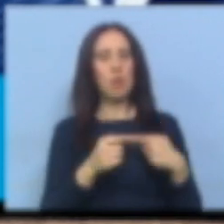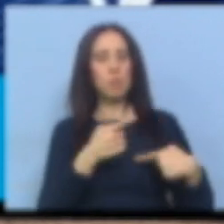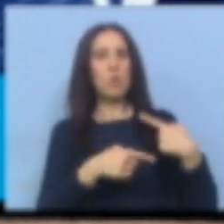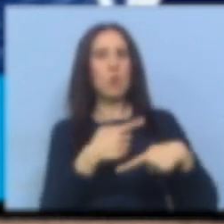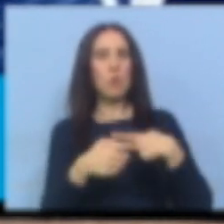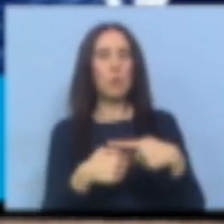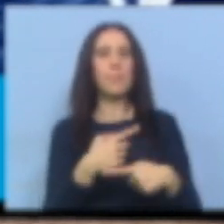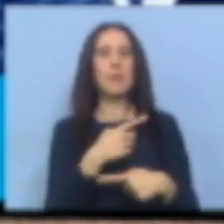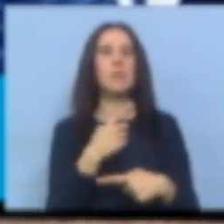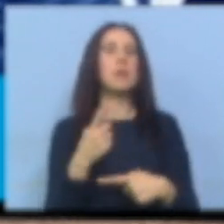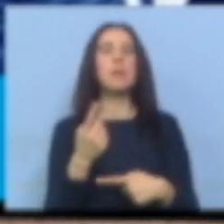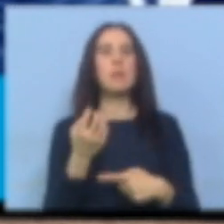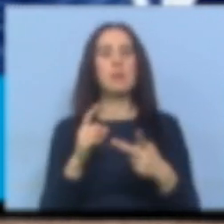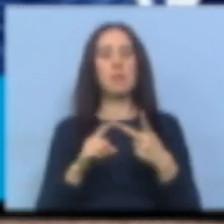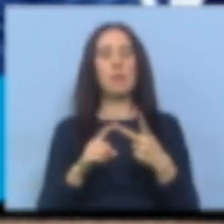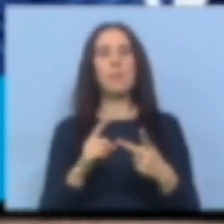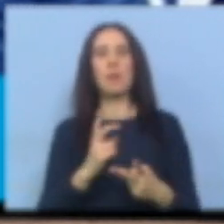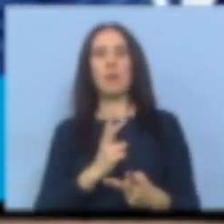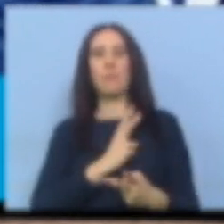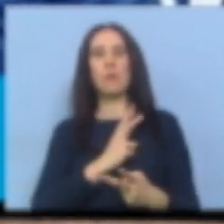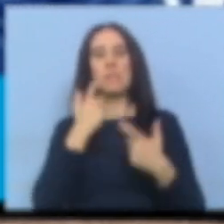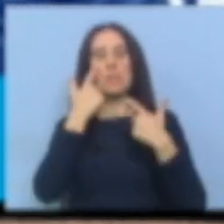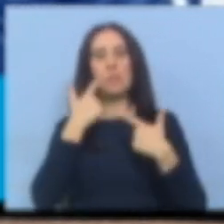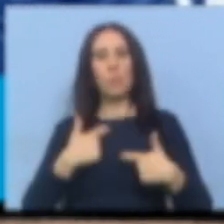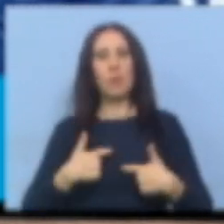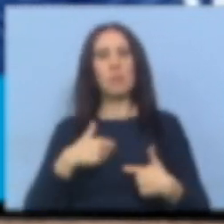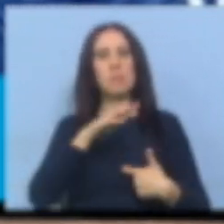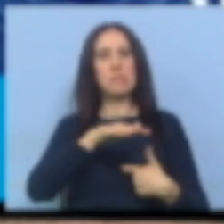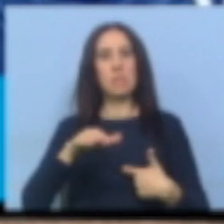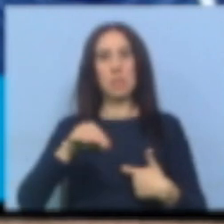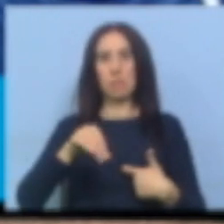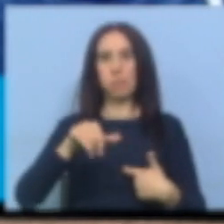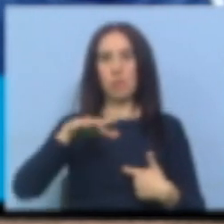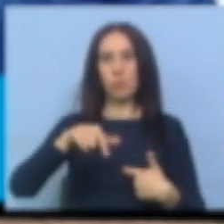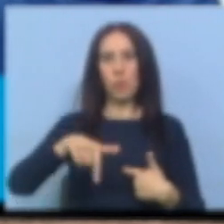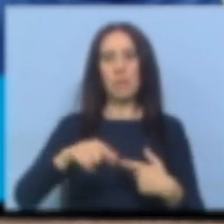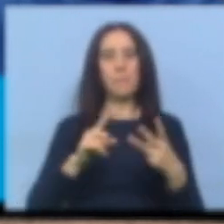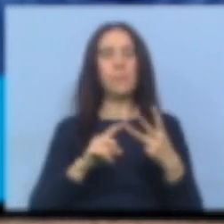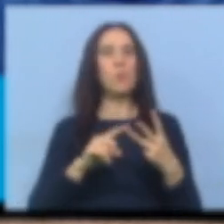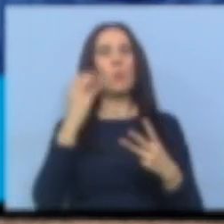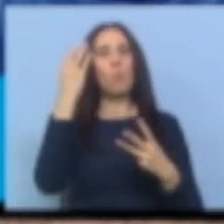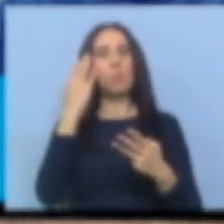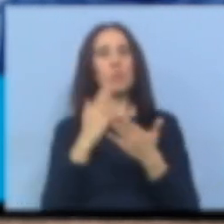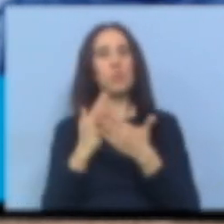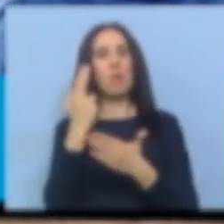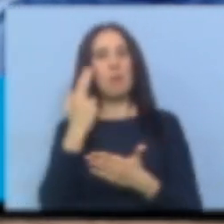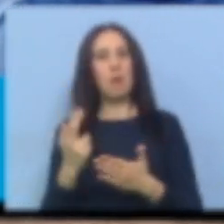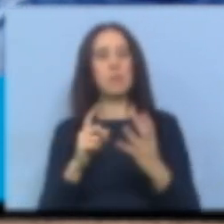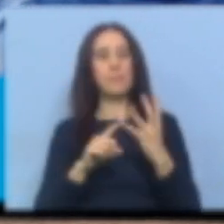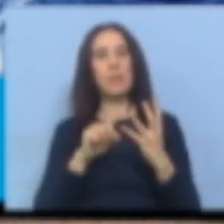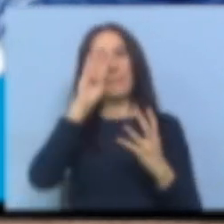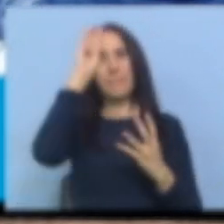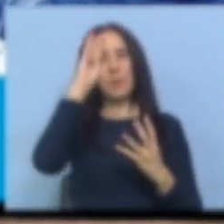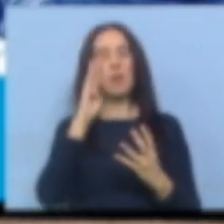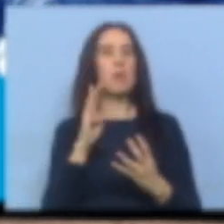feita. Também a Faculdade de Ciências Humanas, aqui em Lisboa. No Porto, a Escola de Artes e, em Braga, a